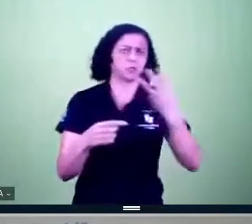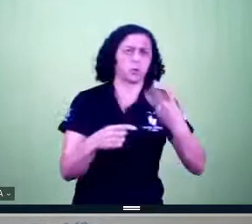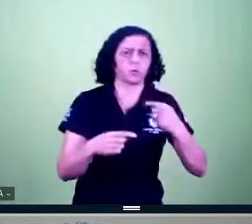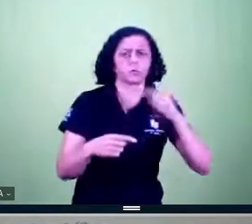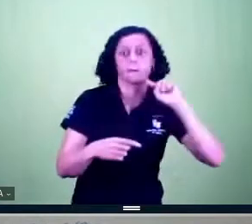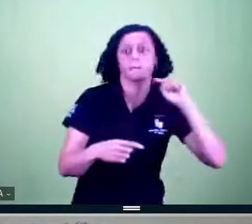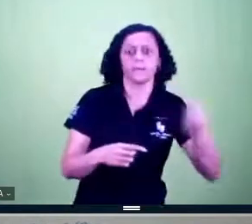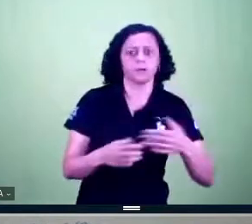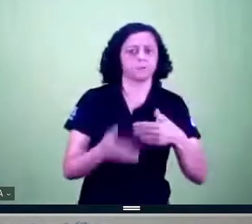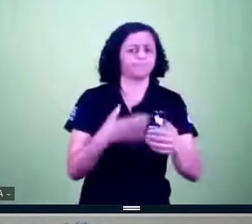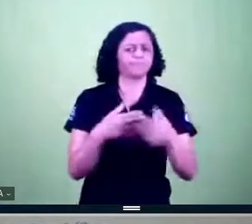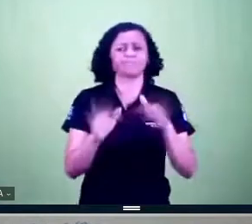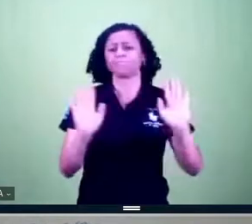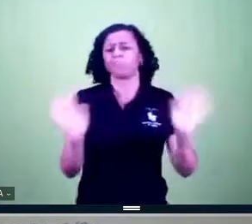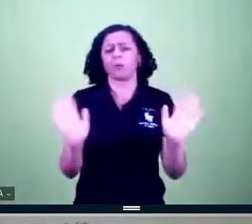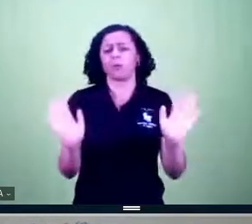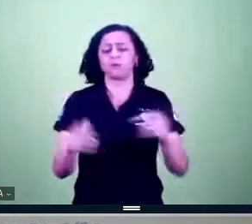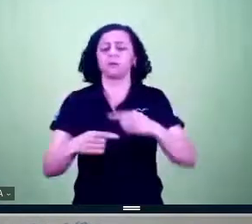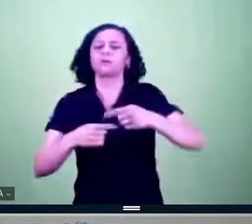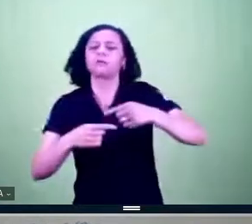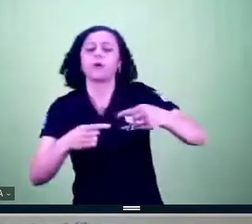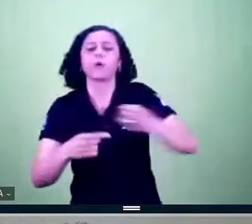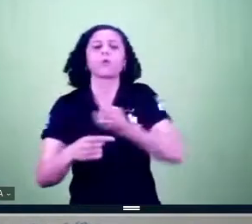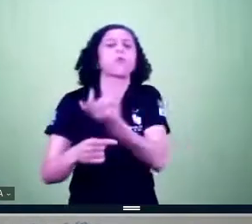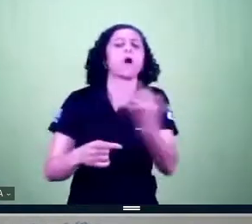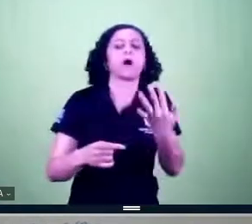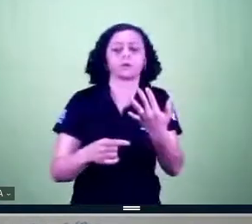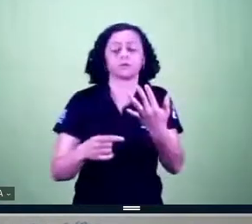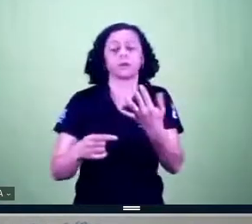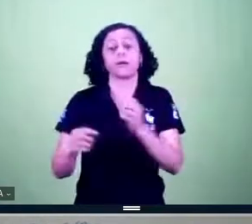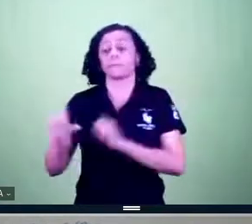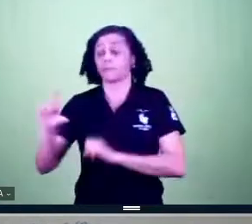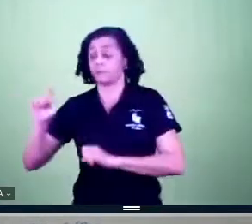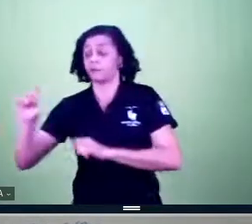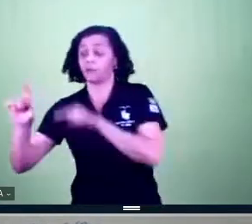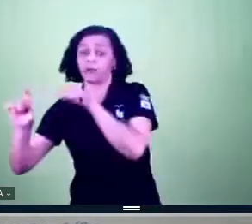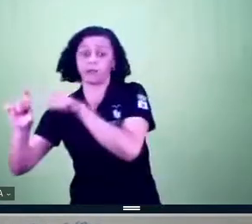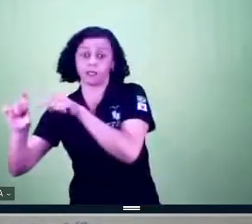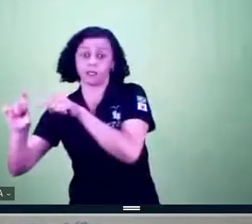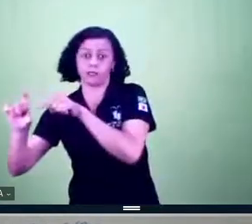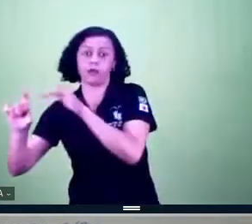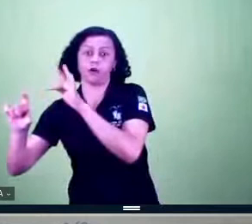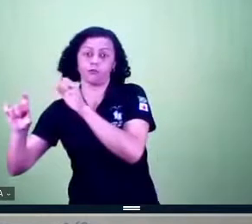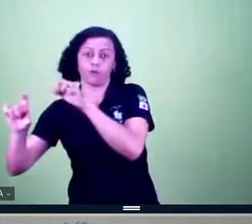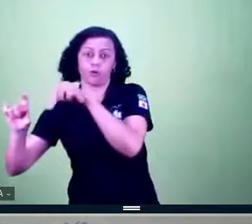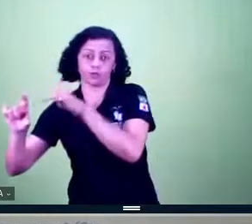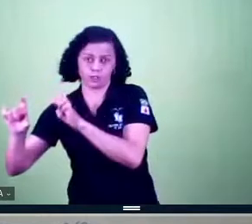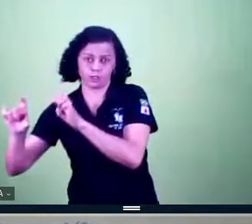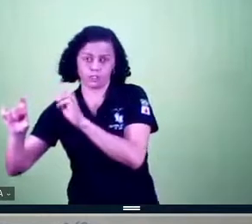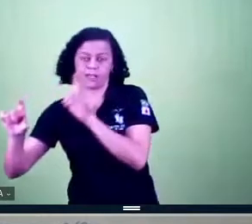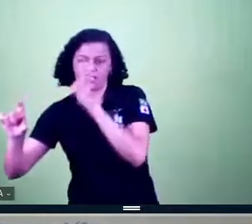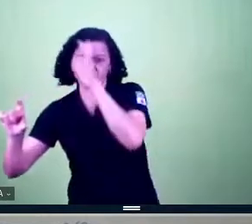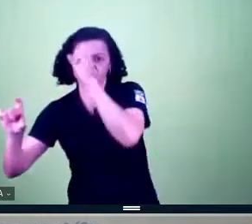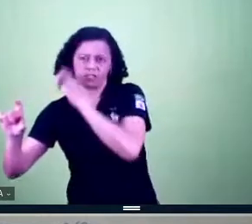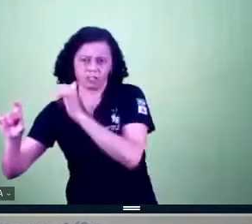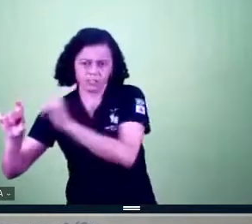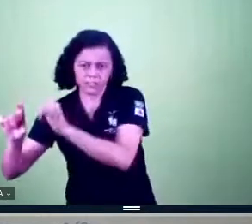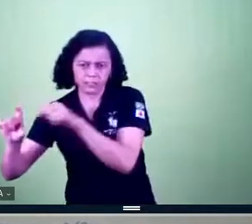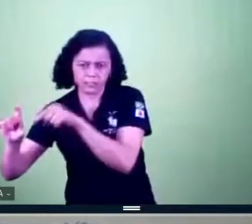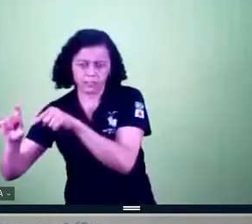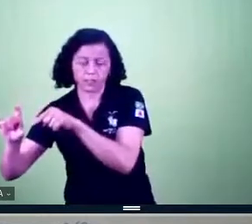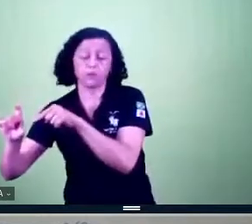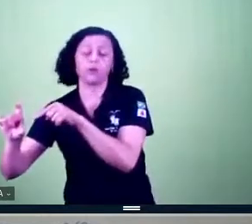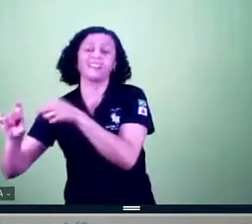importa quantos eu tenha, o fato é que se eu sair com 100 no positivo, eu tenho que chegar com 0 no